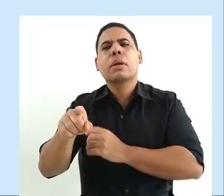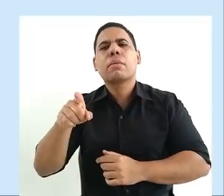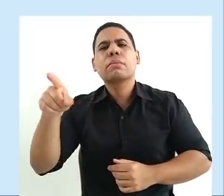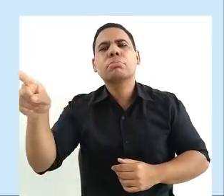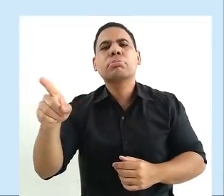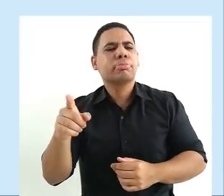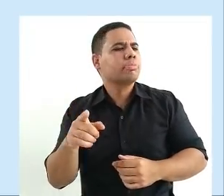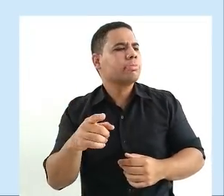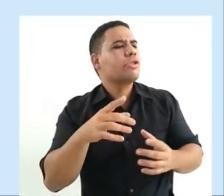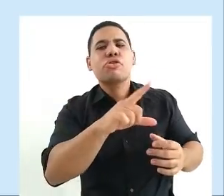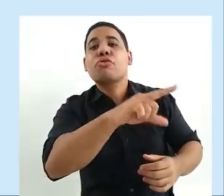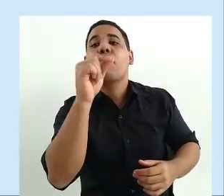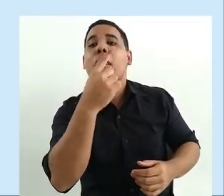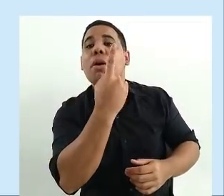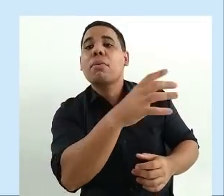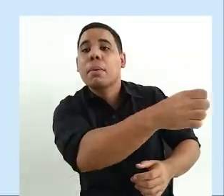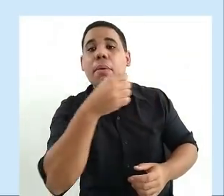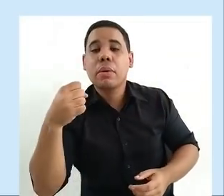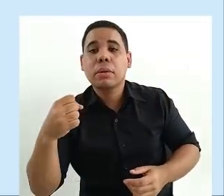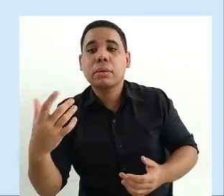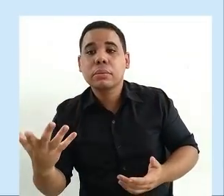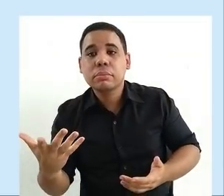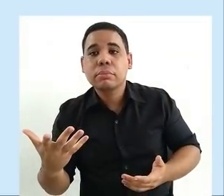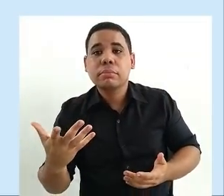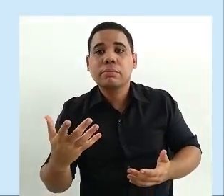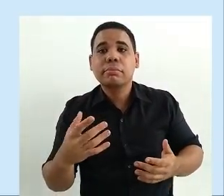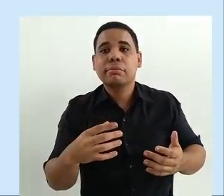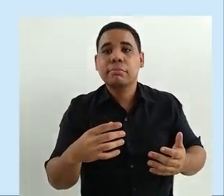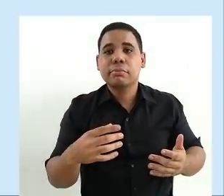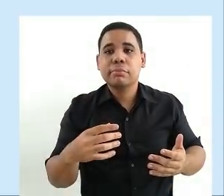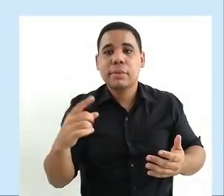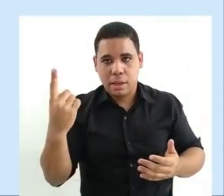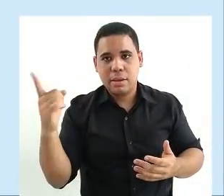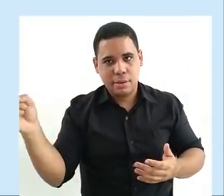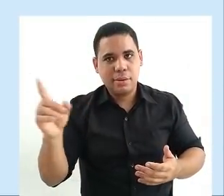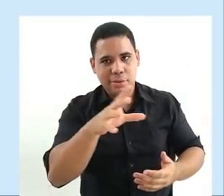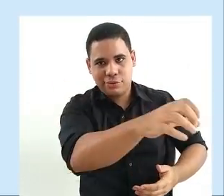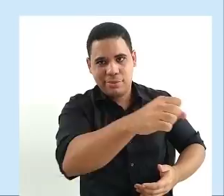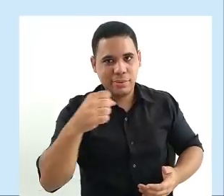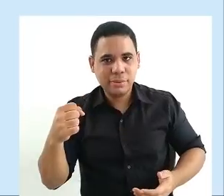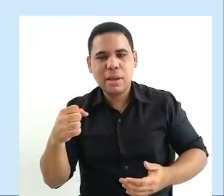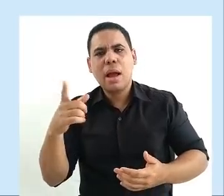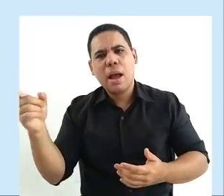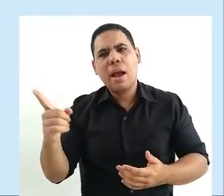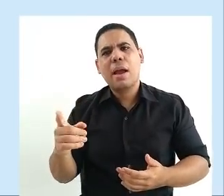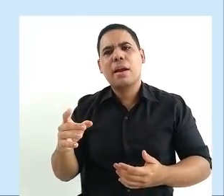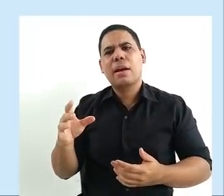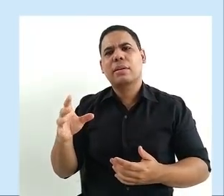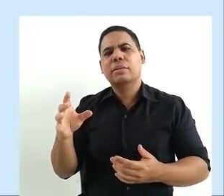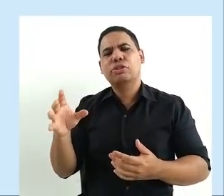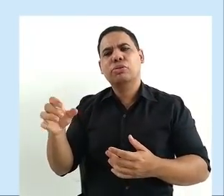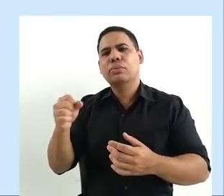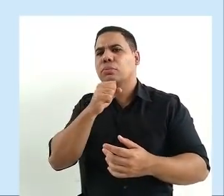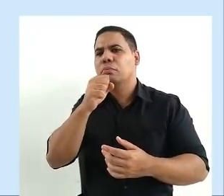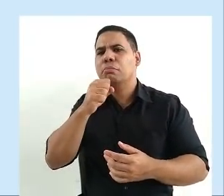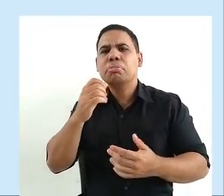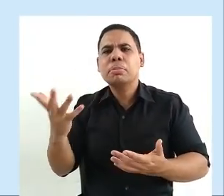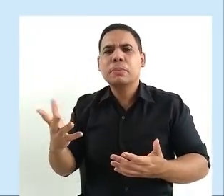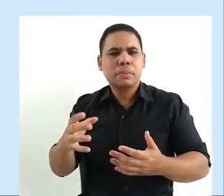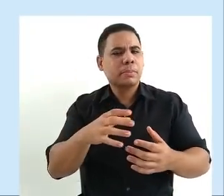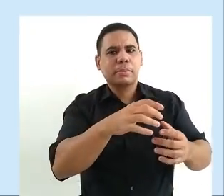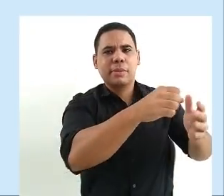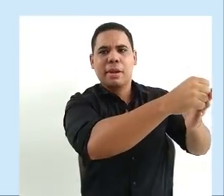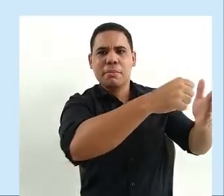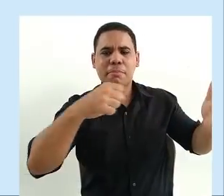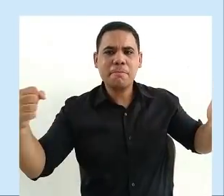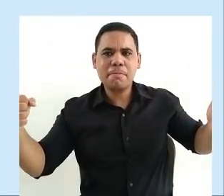que a partir desse momento dessa escolha, o apresentador abria uma porta que seguramente tinha um bode e perguntava para o